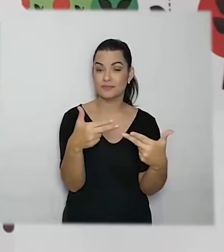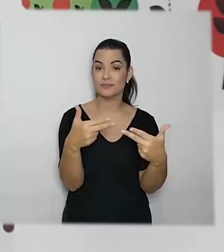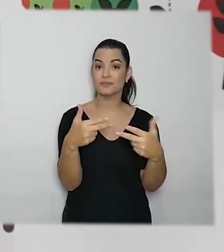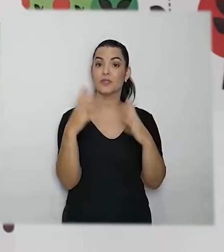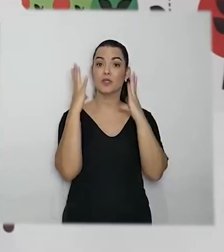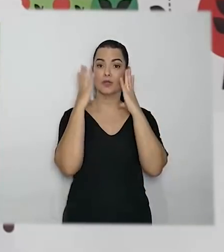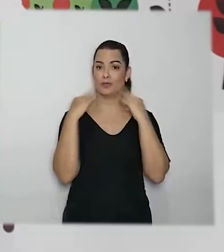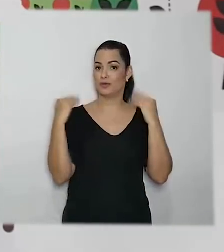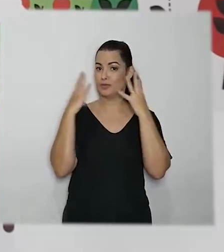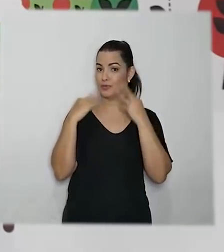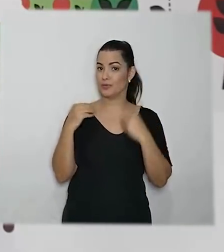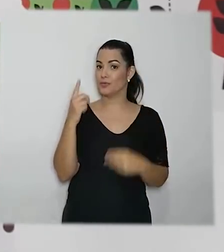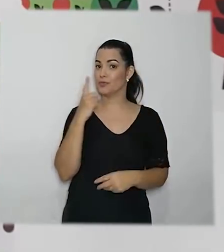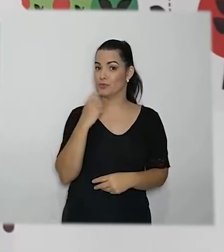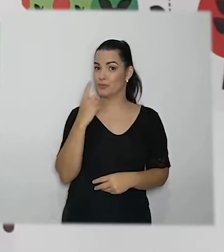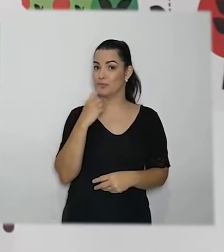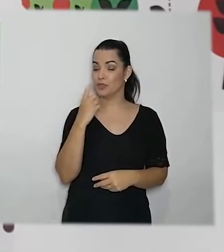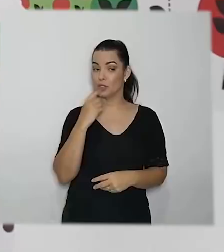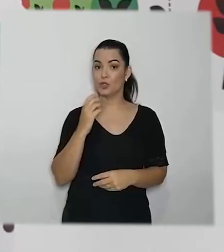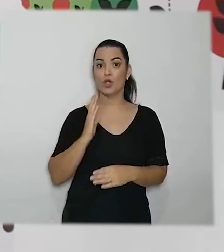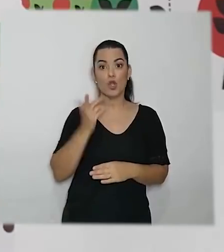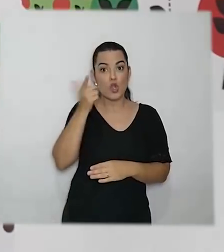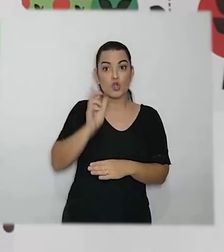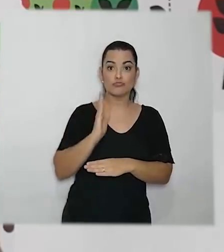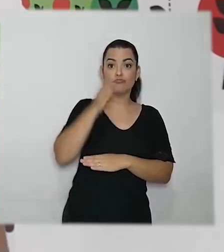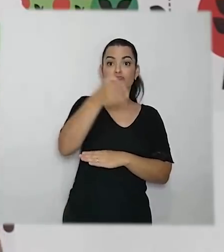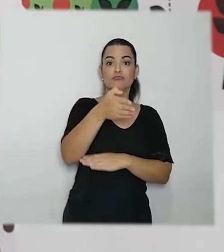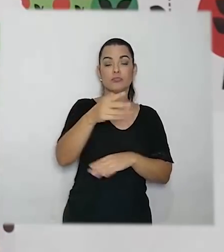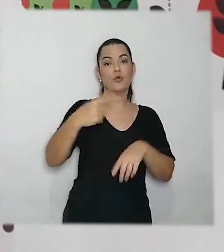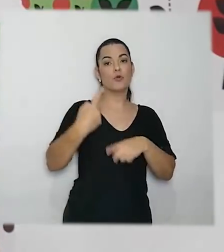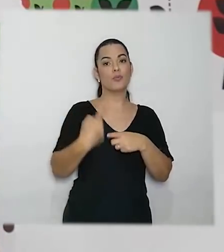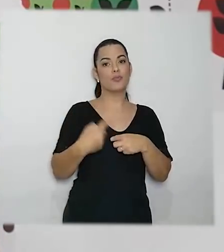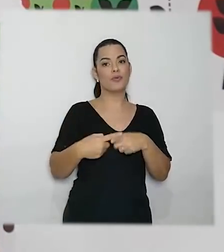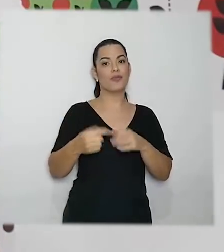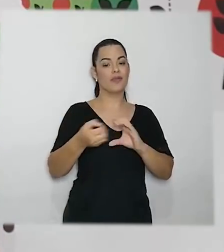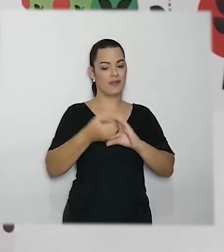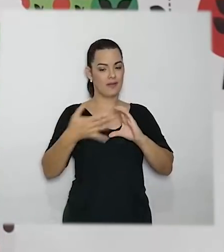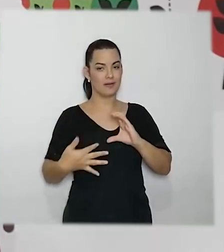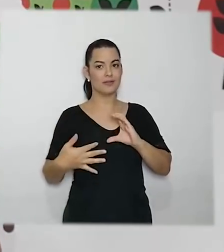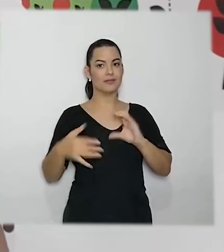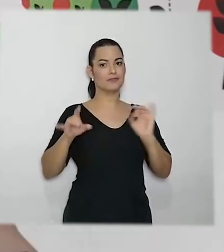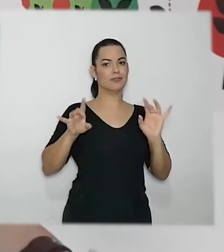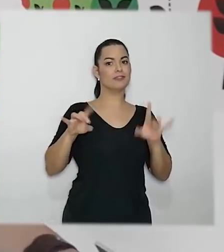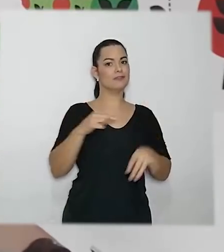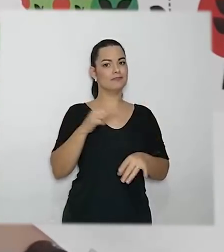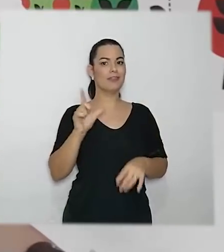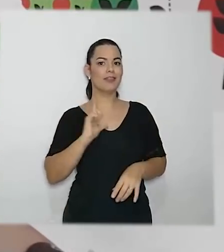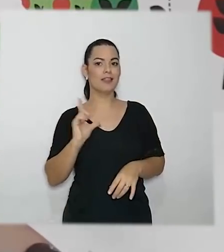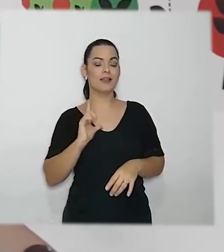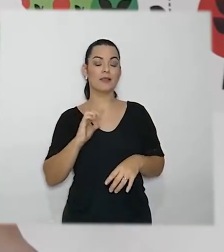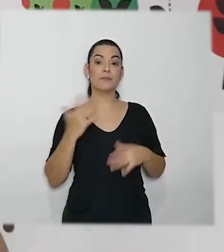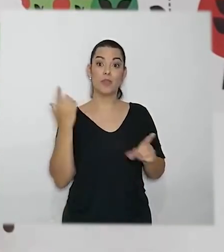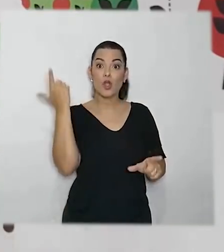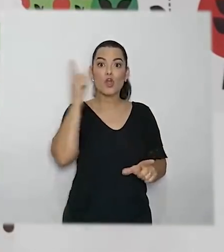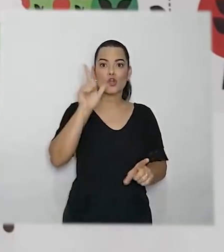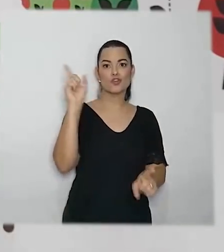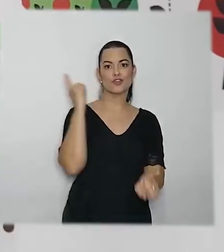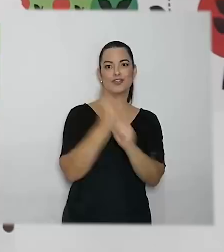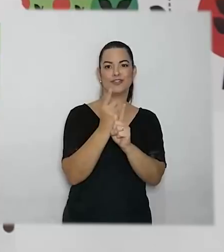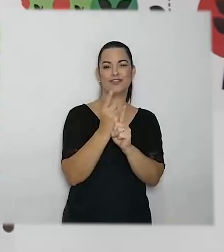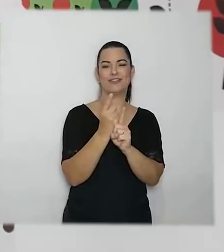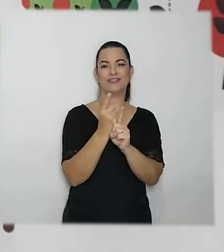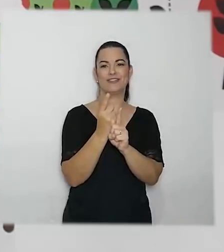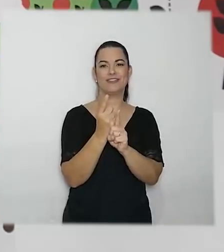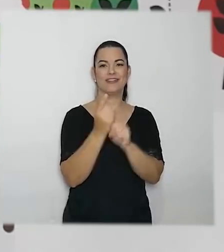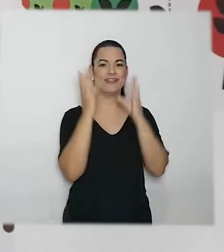características muito especiais que ele possui. Até que ele encontrou a medonha. Para ele, ela não